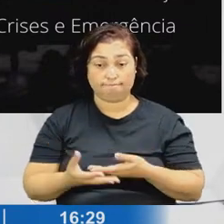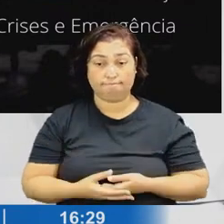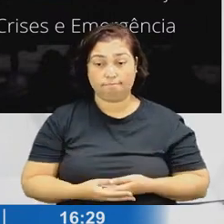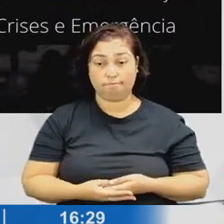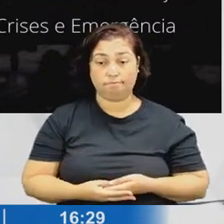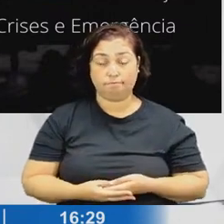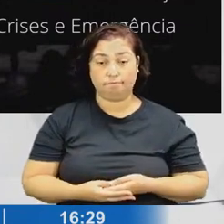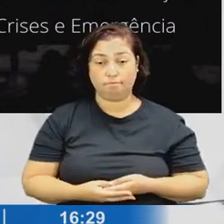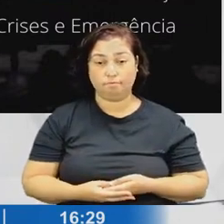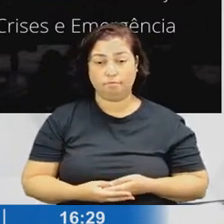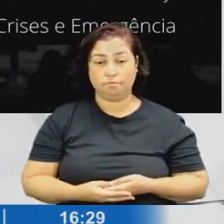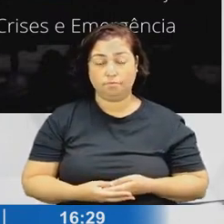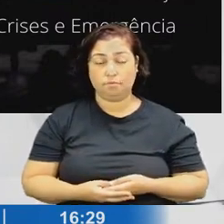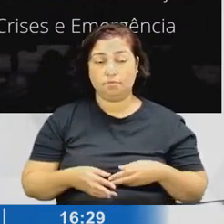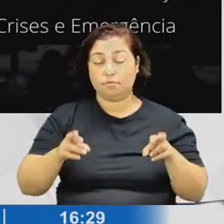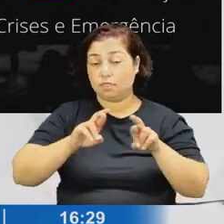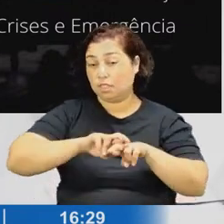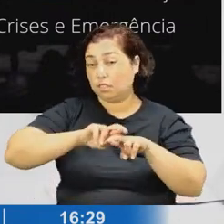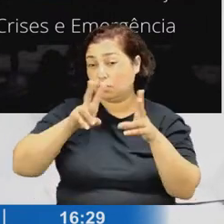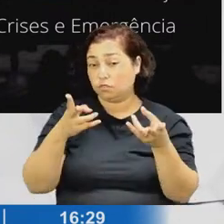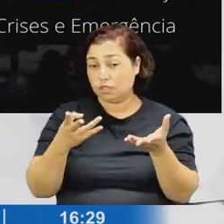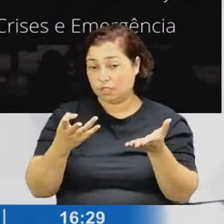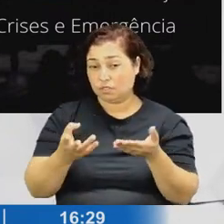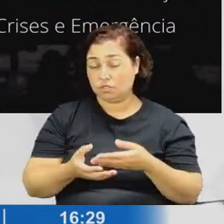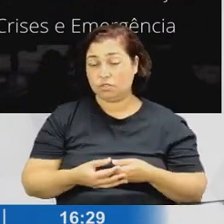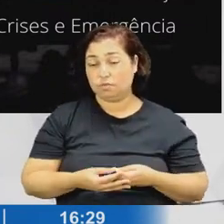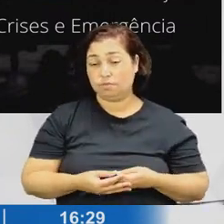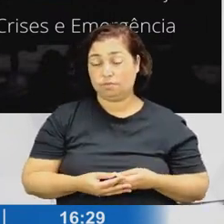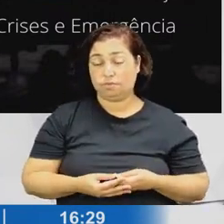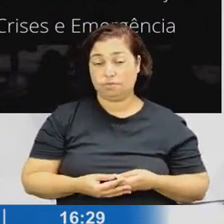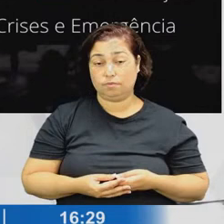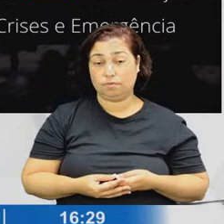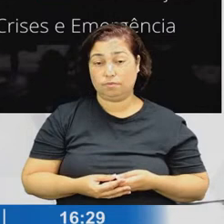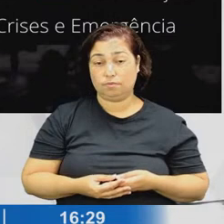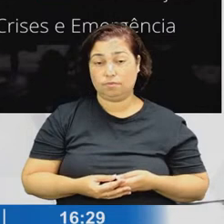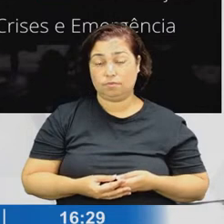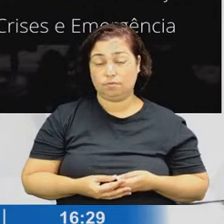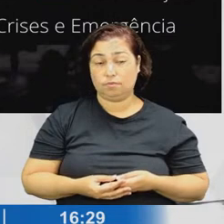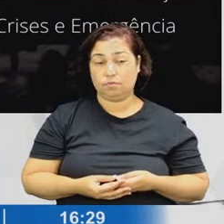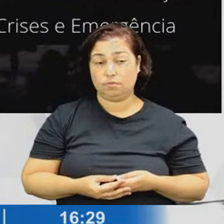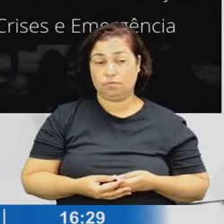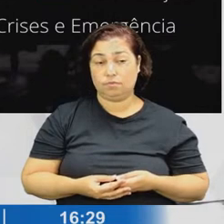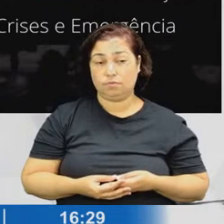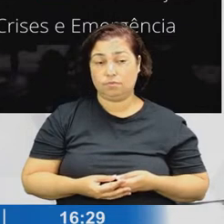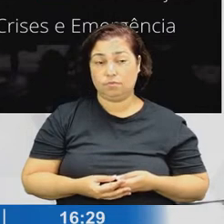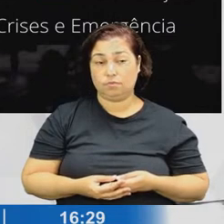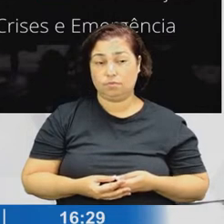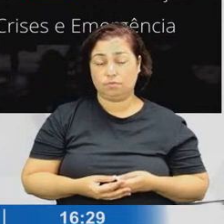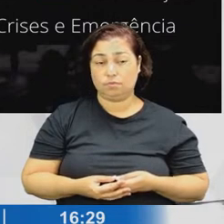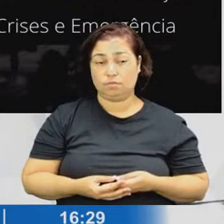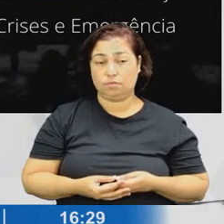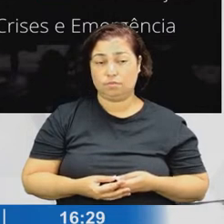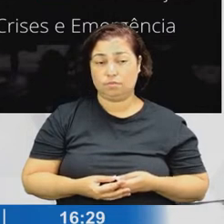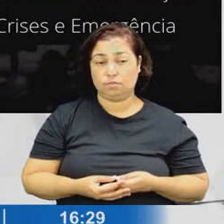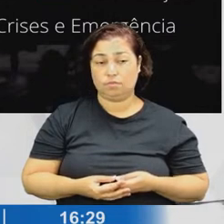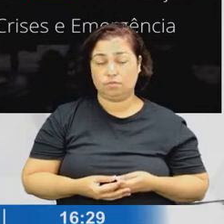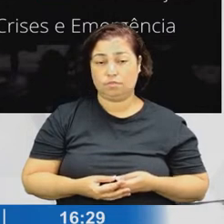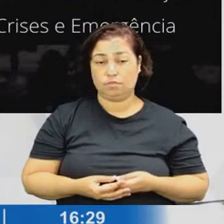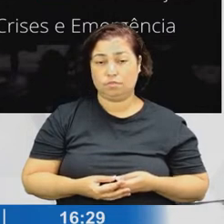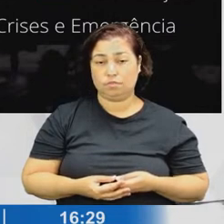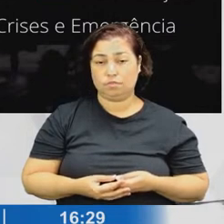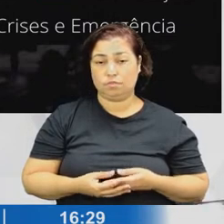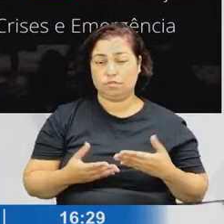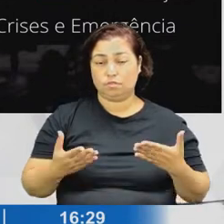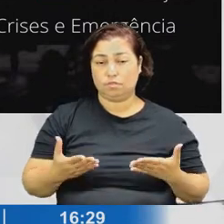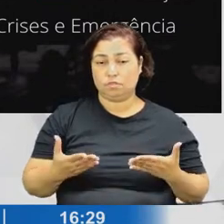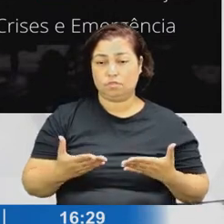evento é diferente do visionário o missionário vai meu Deus mas é essa